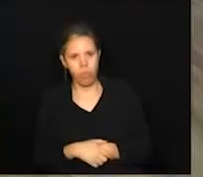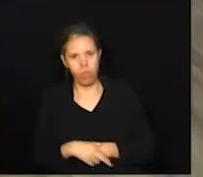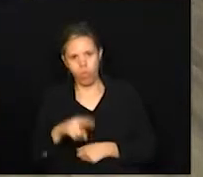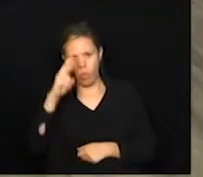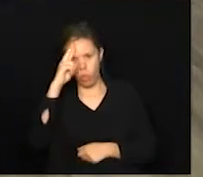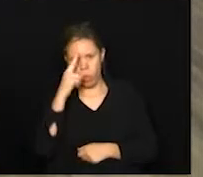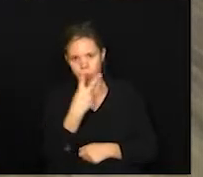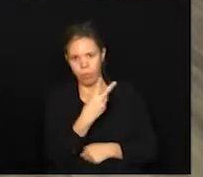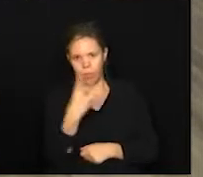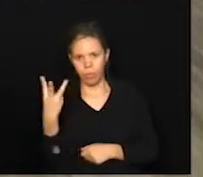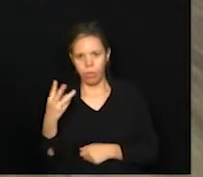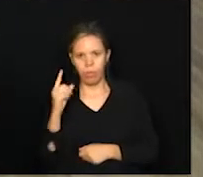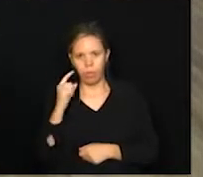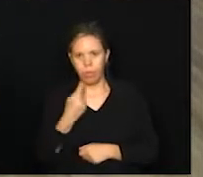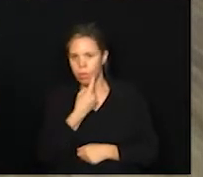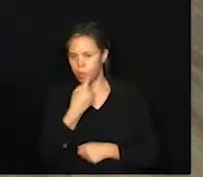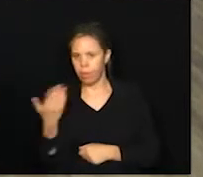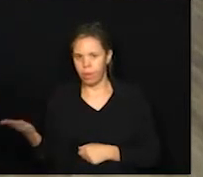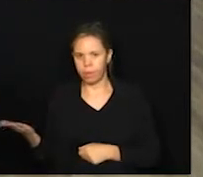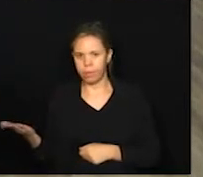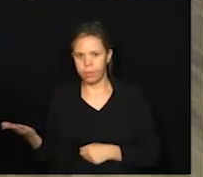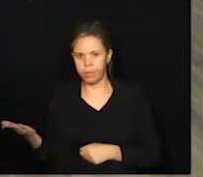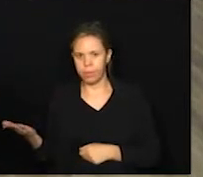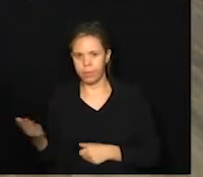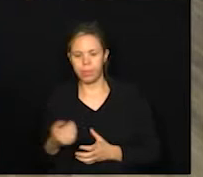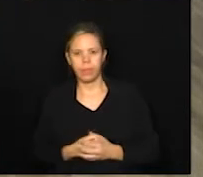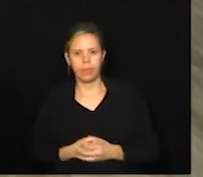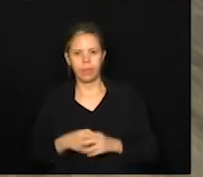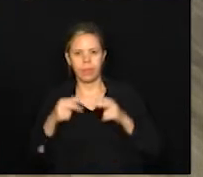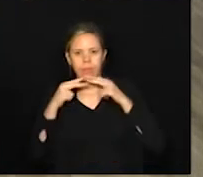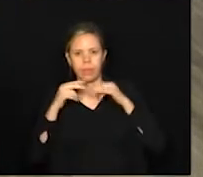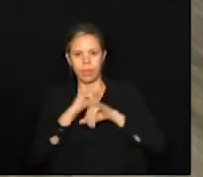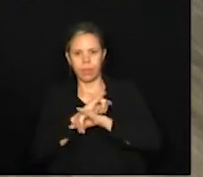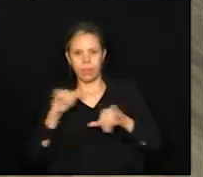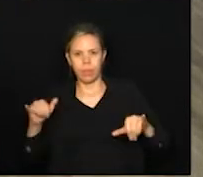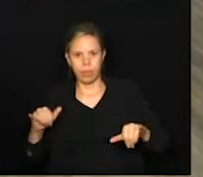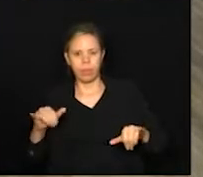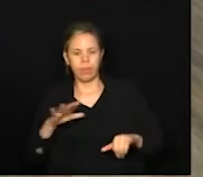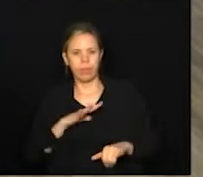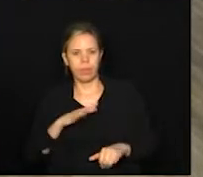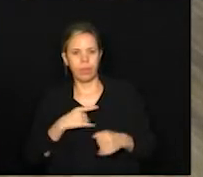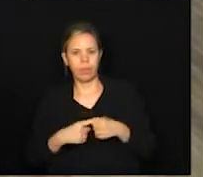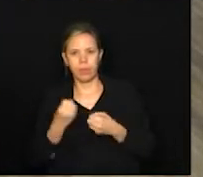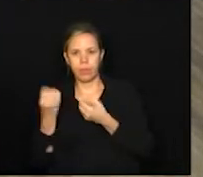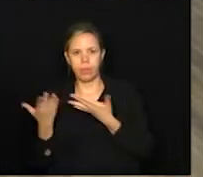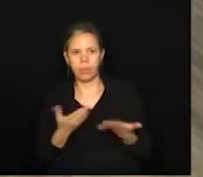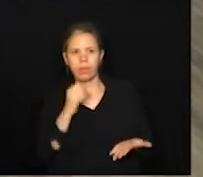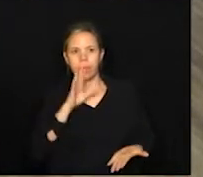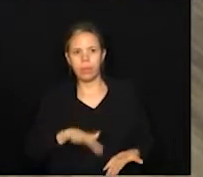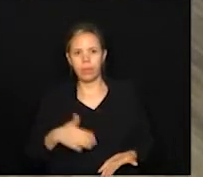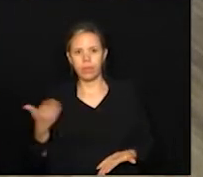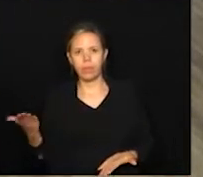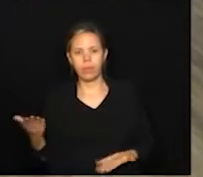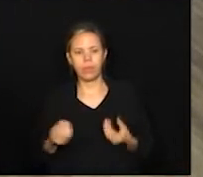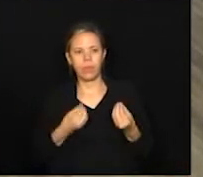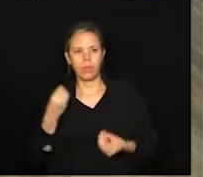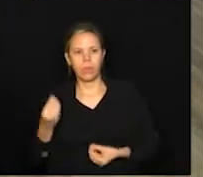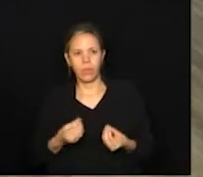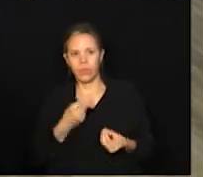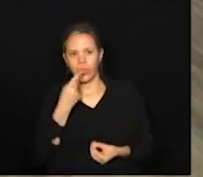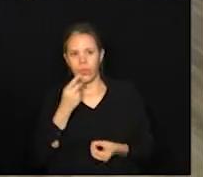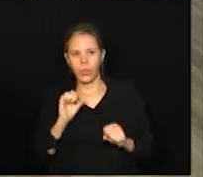Meio-dia e 23, a Mirna Abreu já está aqui nos nossos estúdios com as notícias da metrópole. Seja bem-vinda, boa tarde. E como a gente estava